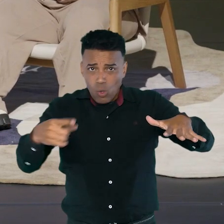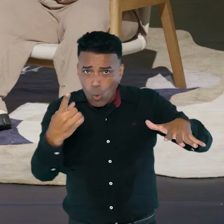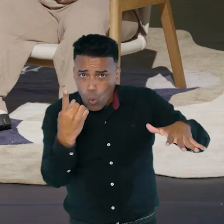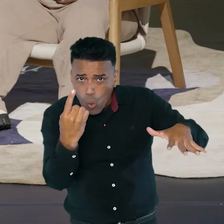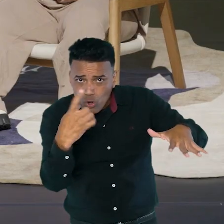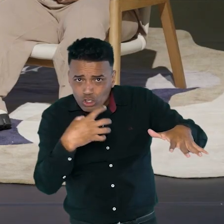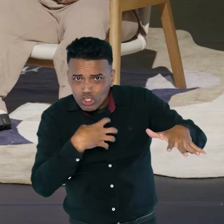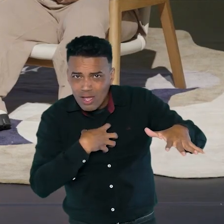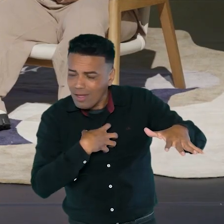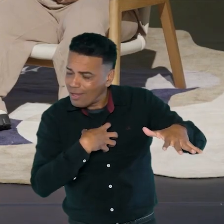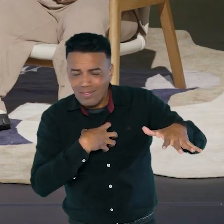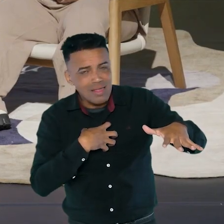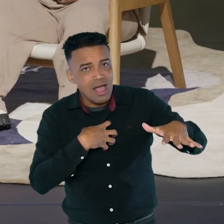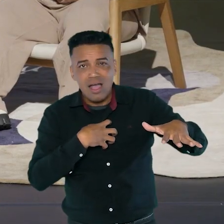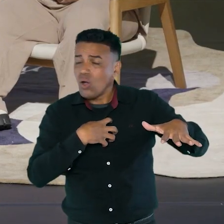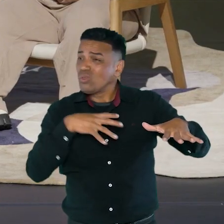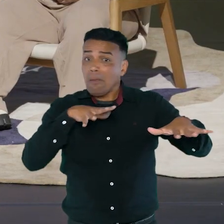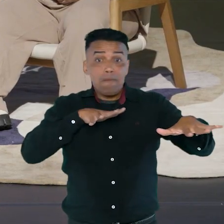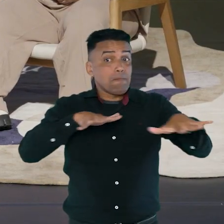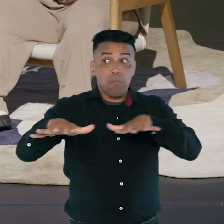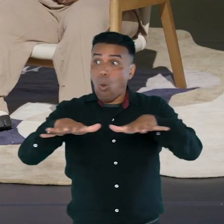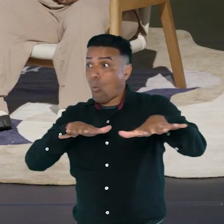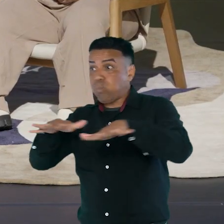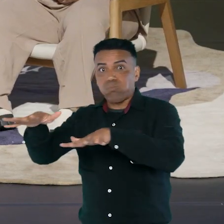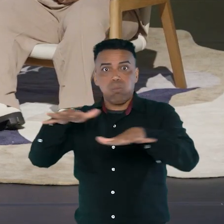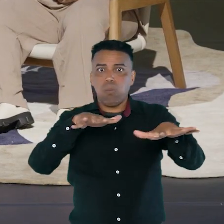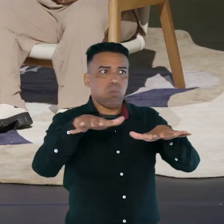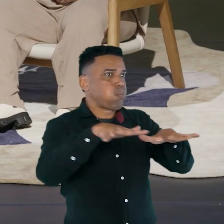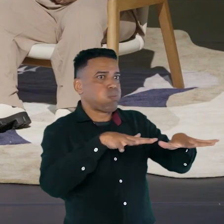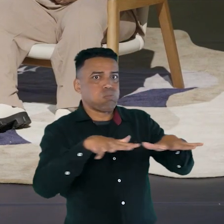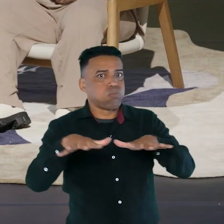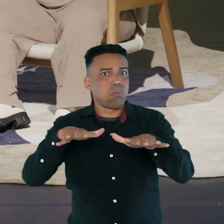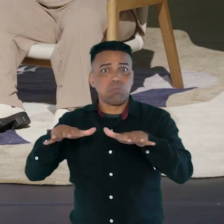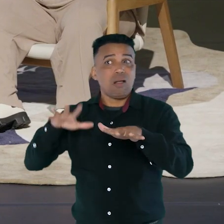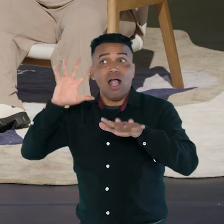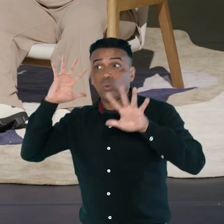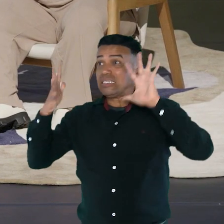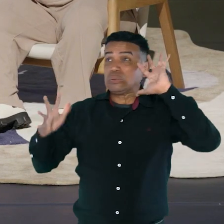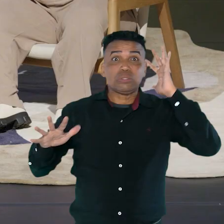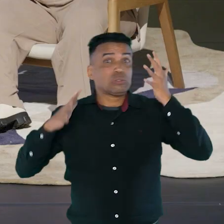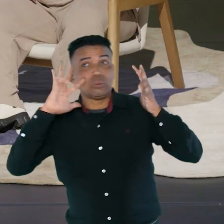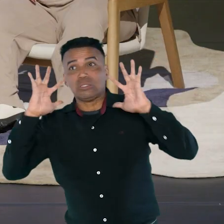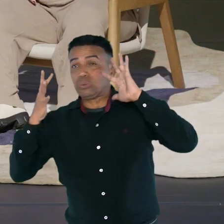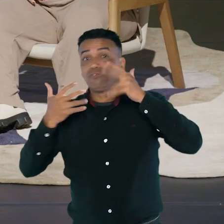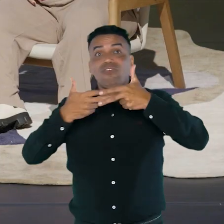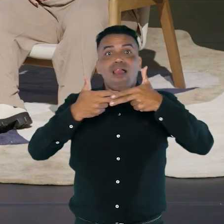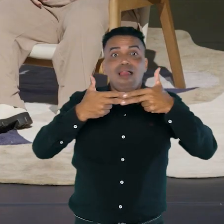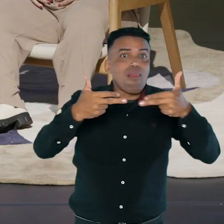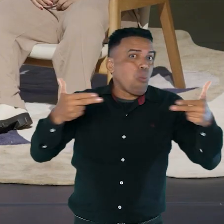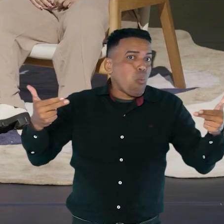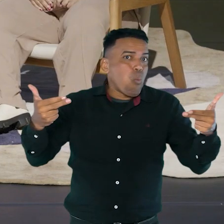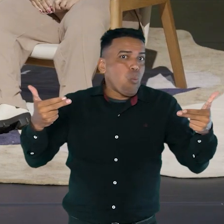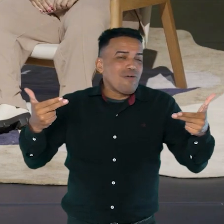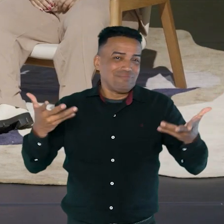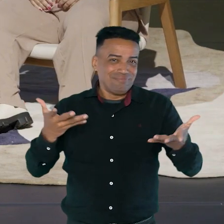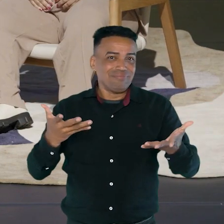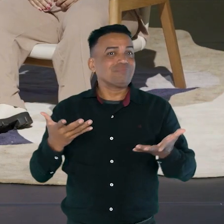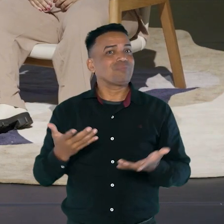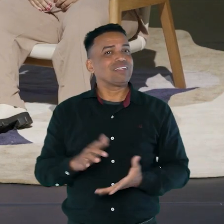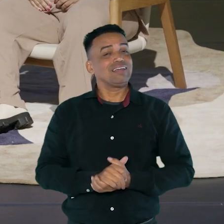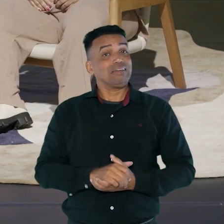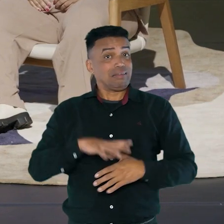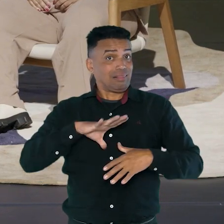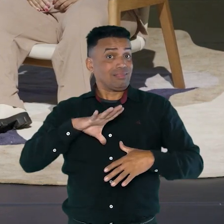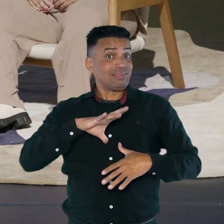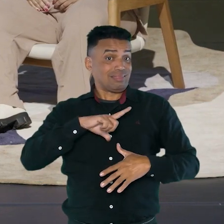jeito só. É muito movimento, cada hora é uma parada, muitas coisas ao mesmo tempo rolando. E aí